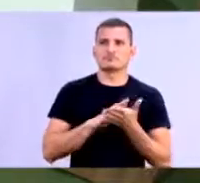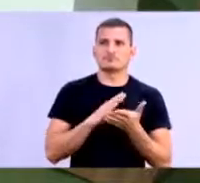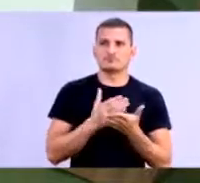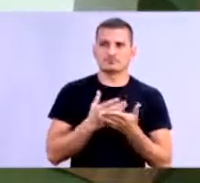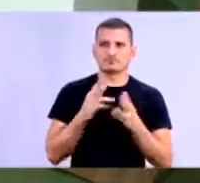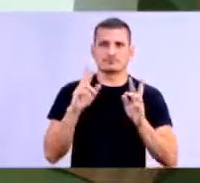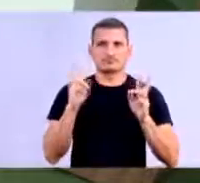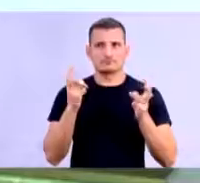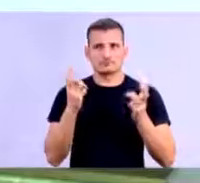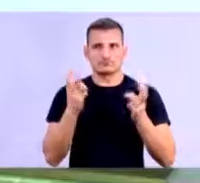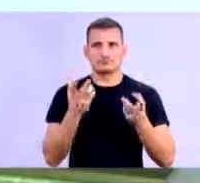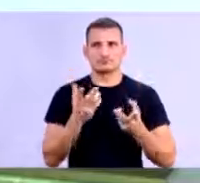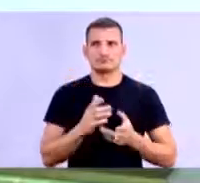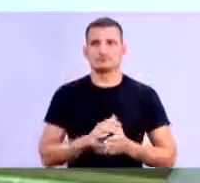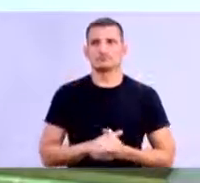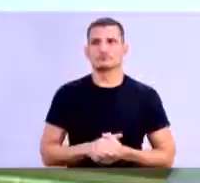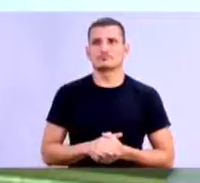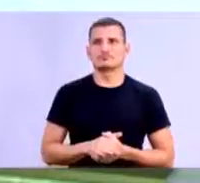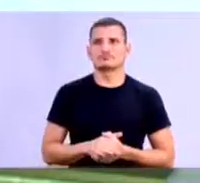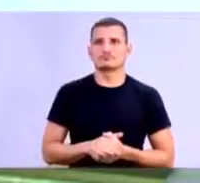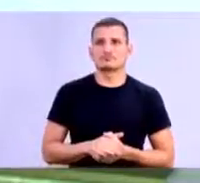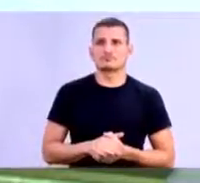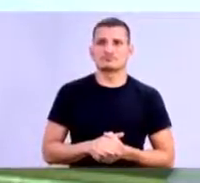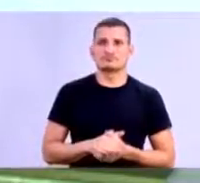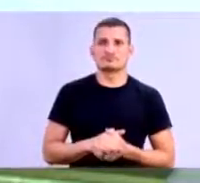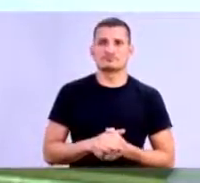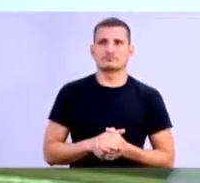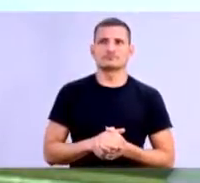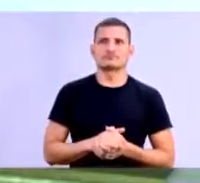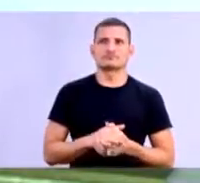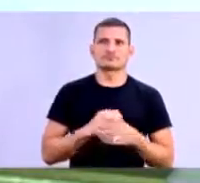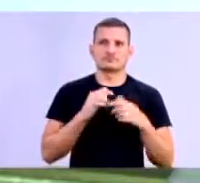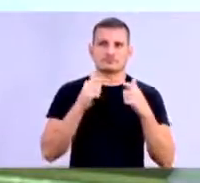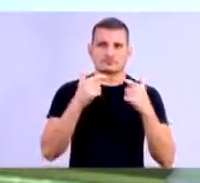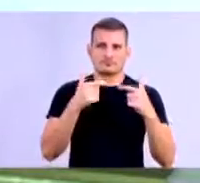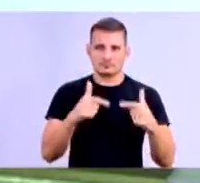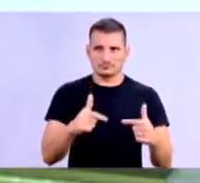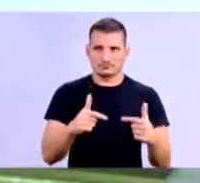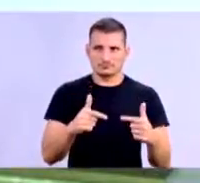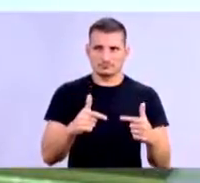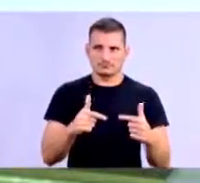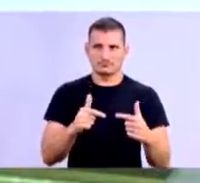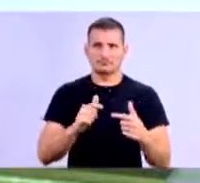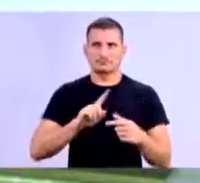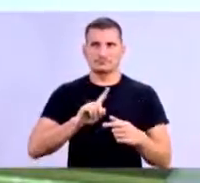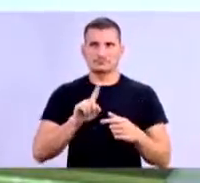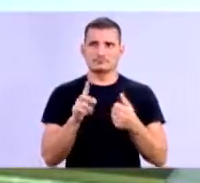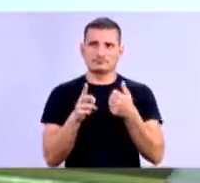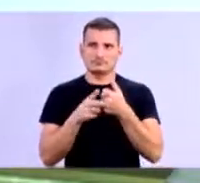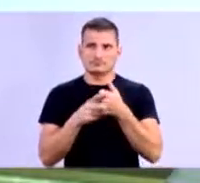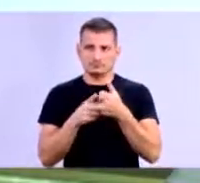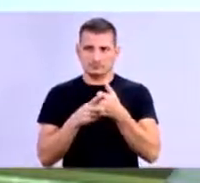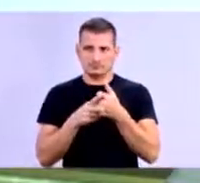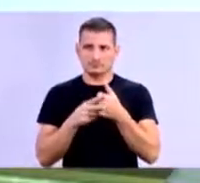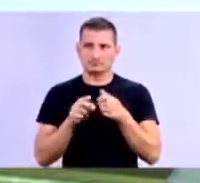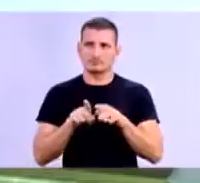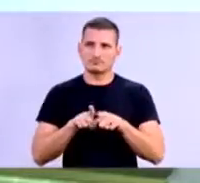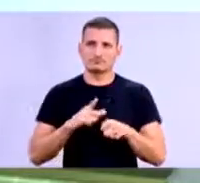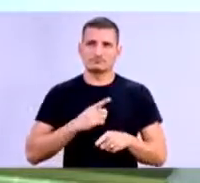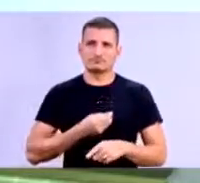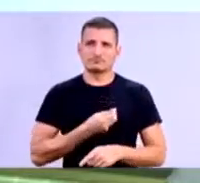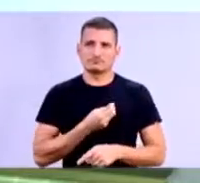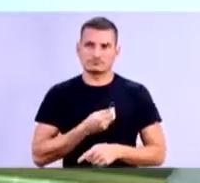assuntos que nós vimos desde o primeiro dia, né? Porque a linguagem não verbal também está presente no